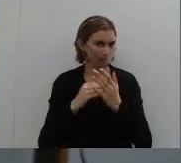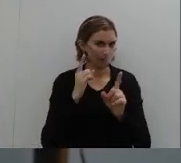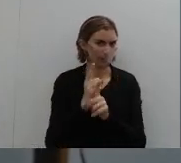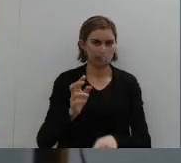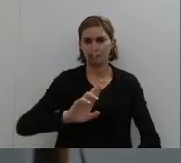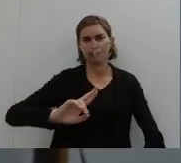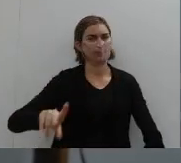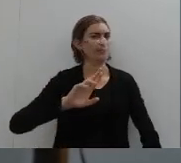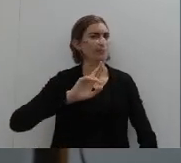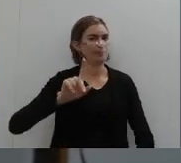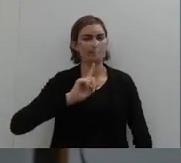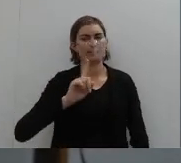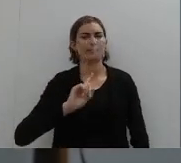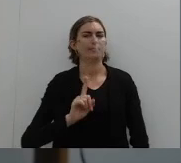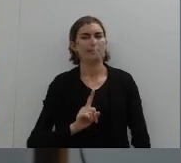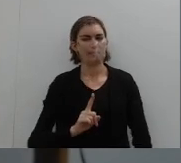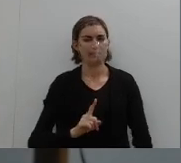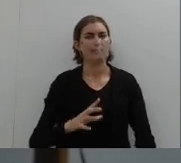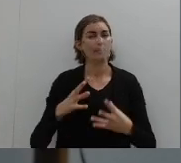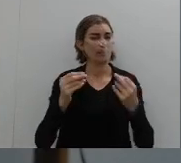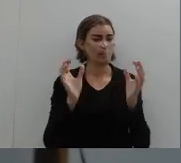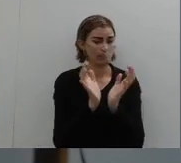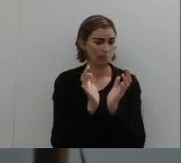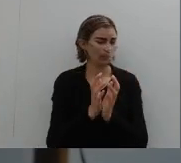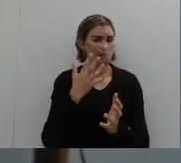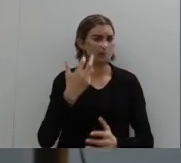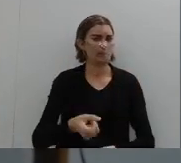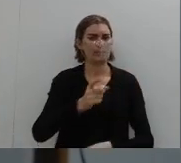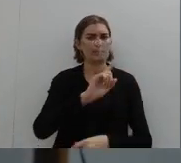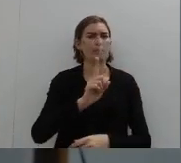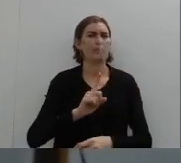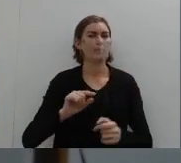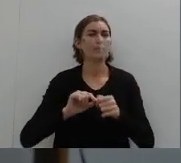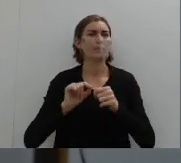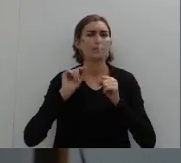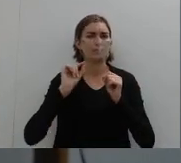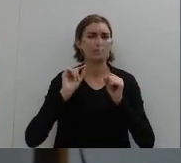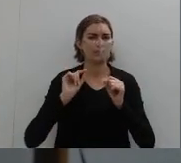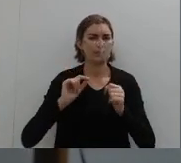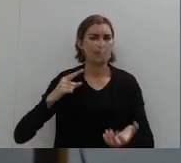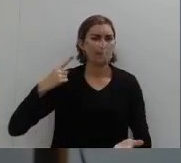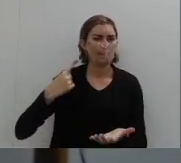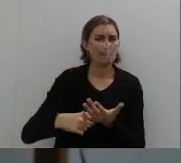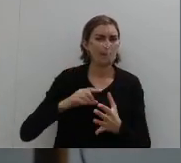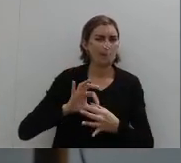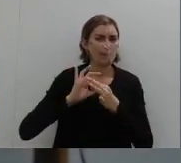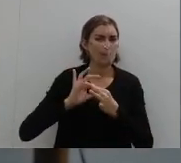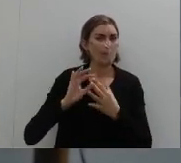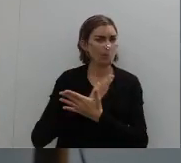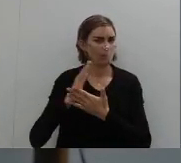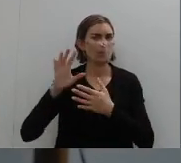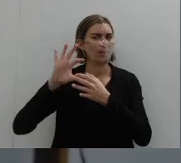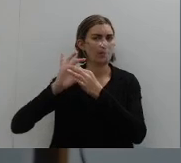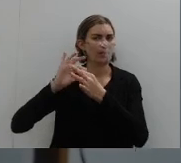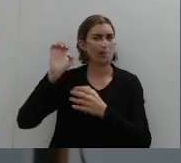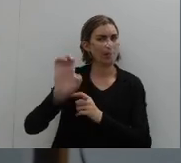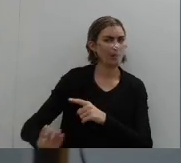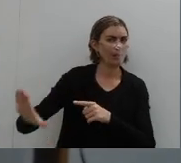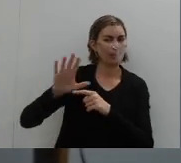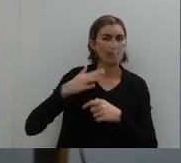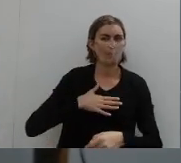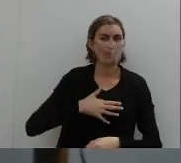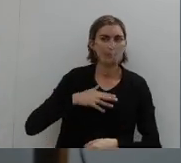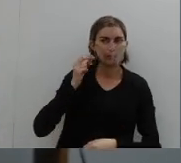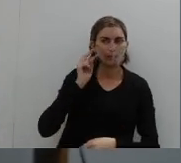Não. Muitas tribos não aceitavam e muitas tribos faziam aliança com os europeus porque gostaram do que